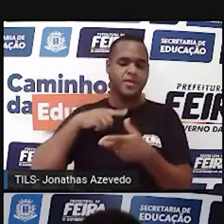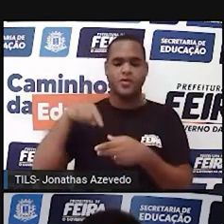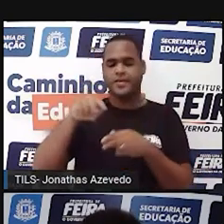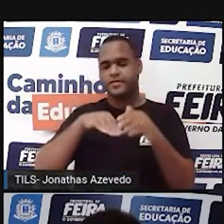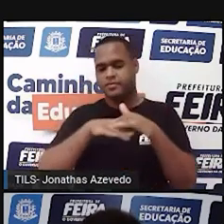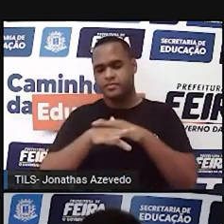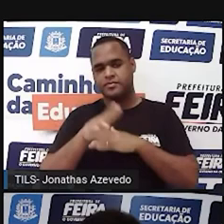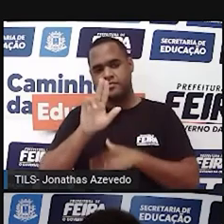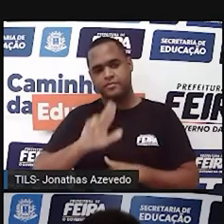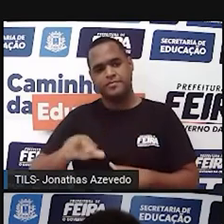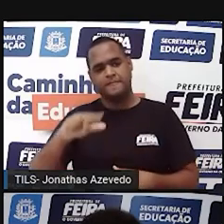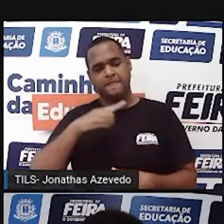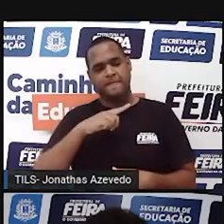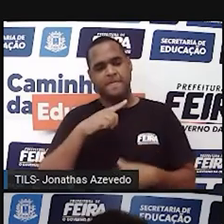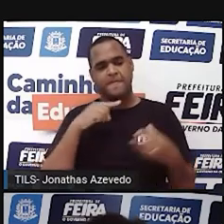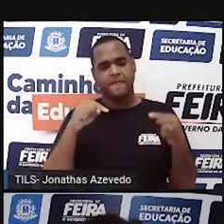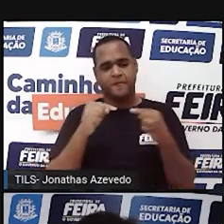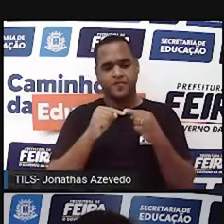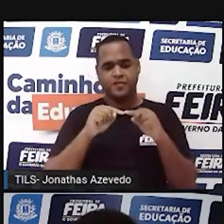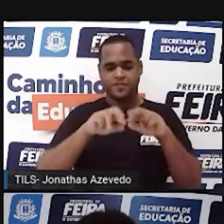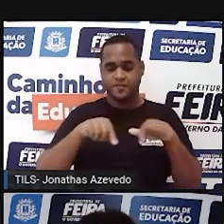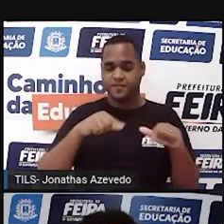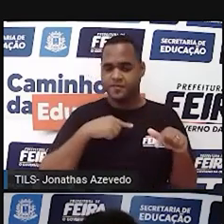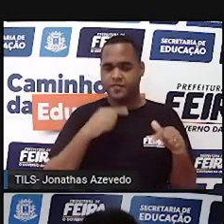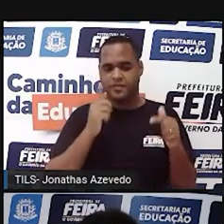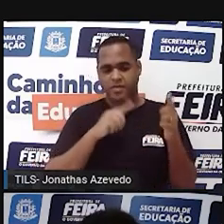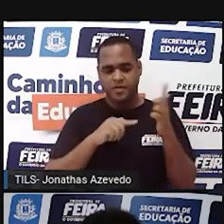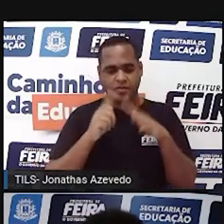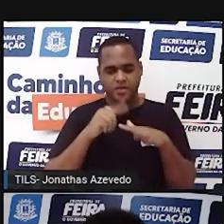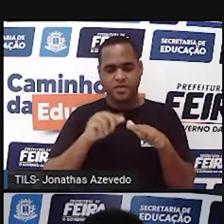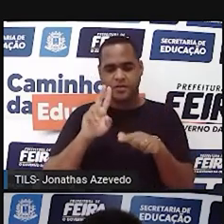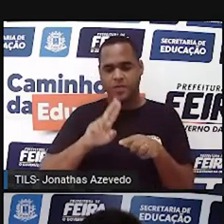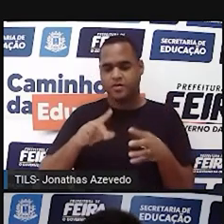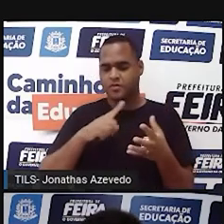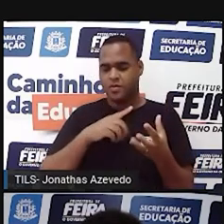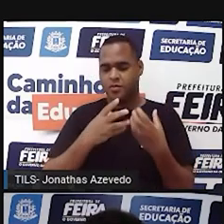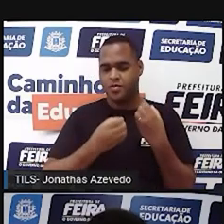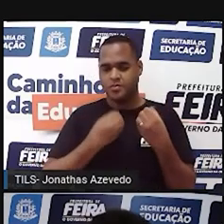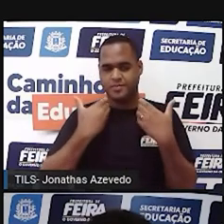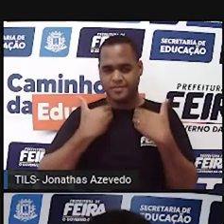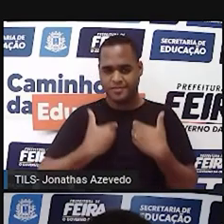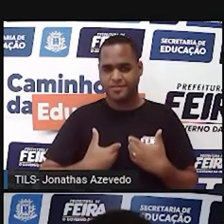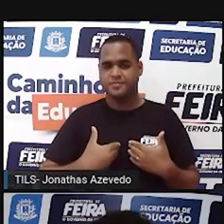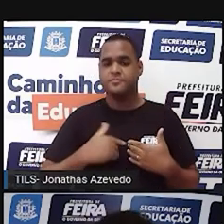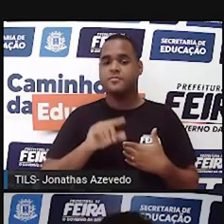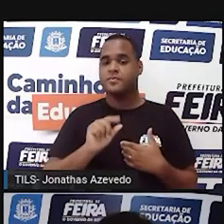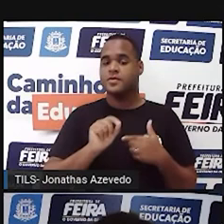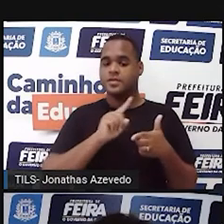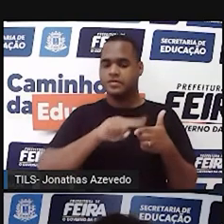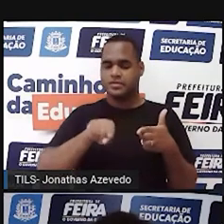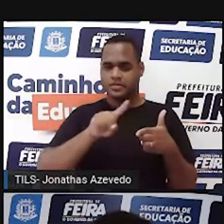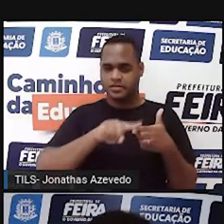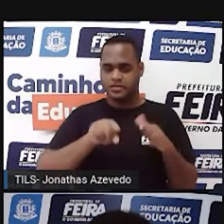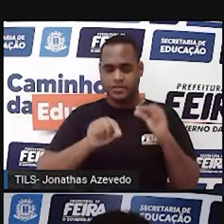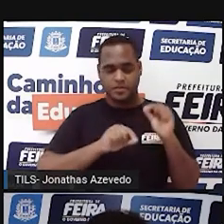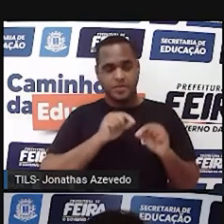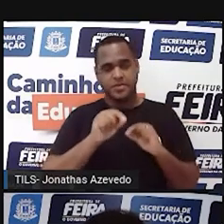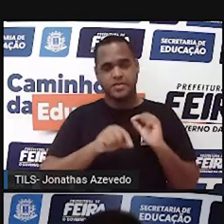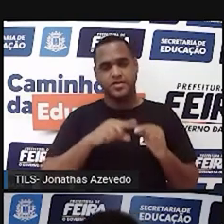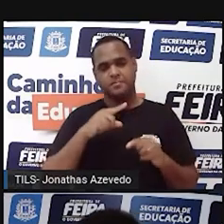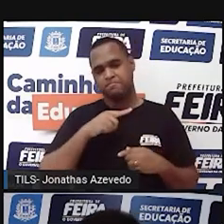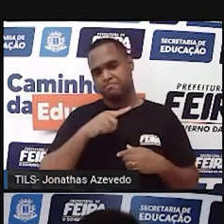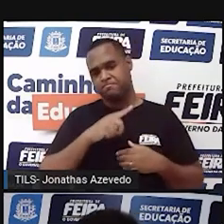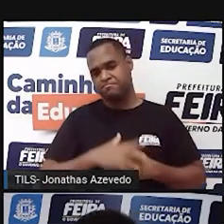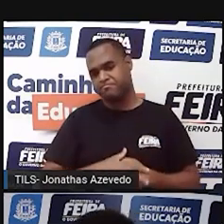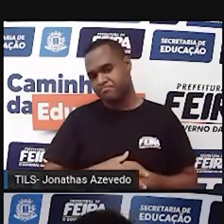usar, sim, essa forma de medir usando os membros do nosso corpo. Só que tem um probleminha quando a gente faz isso, né?